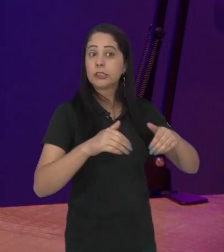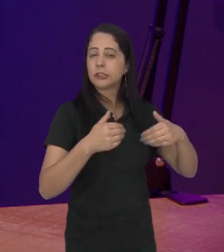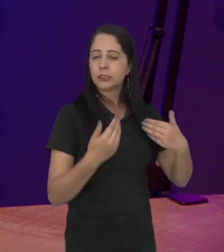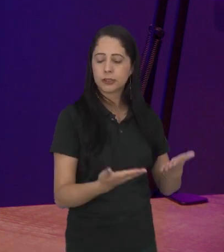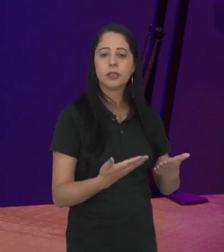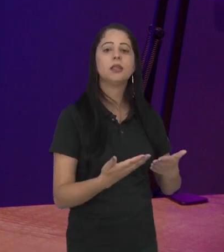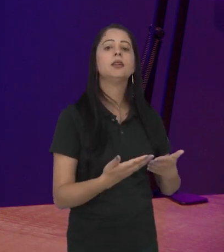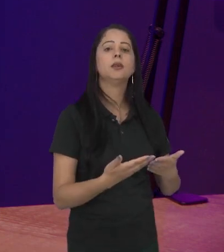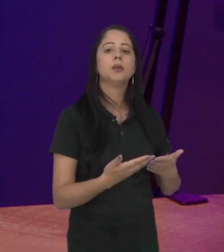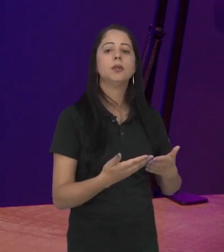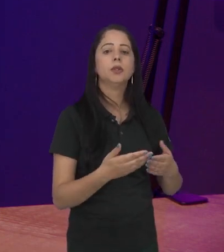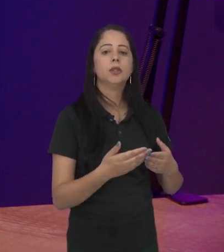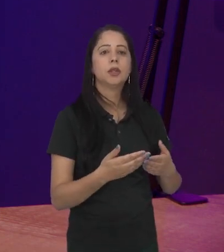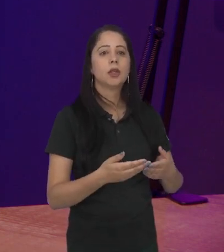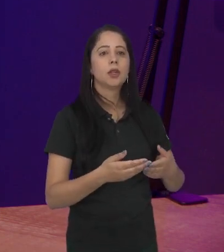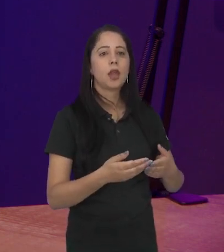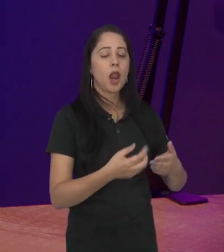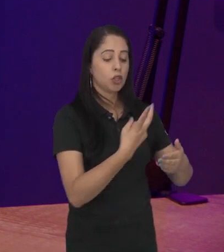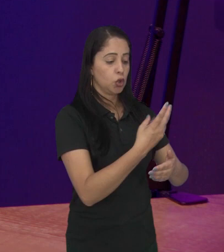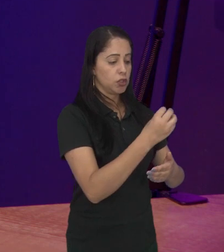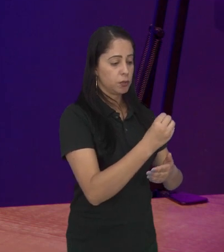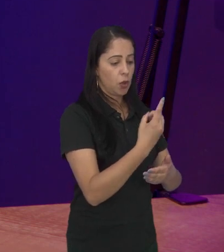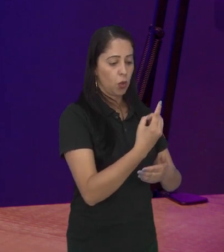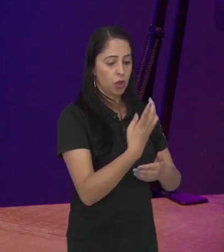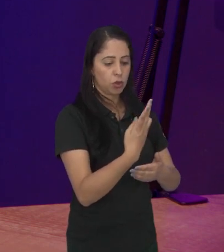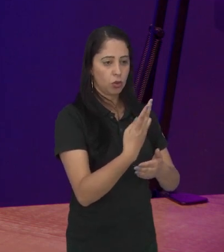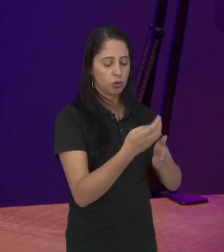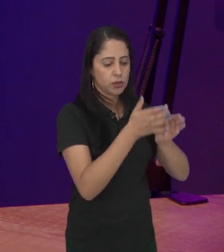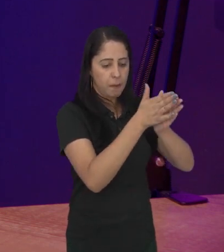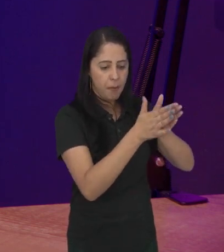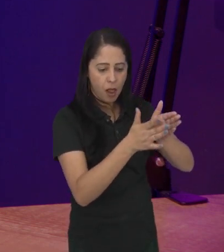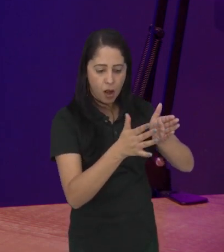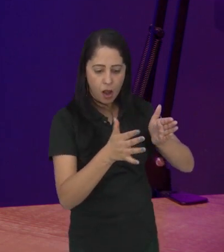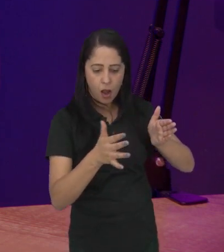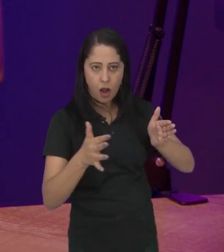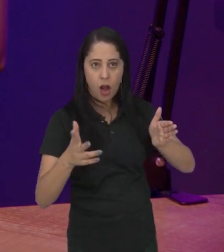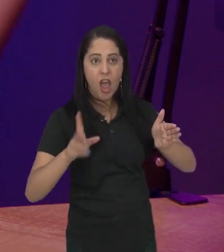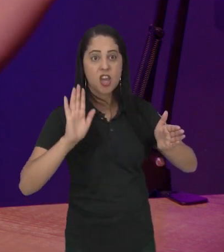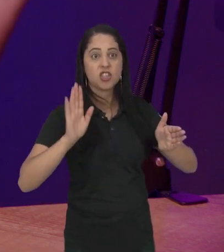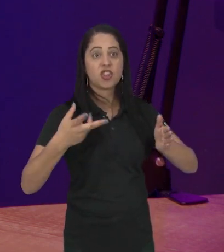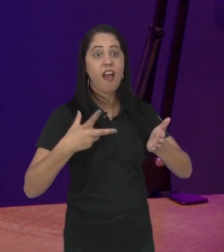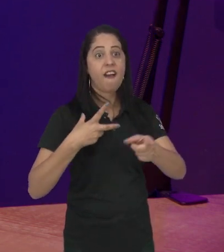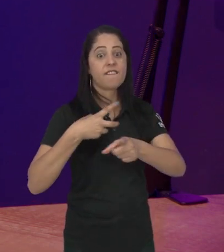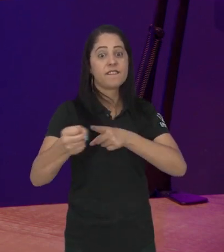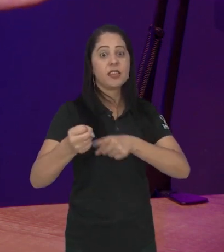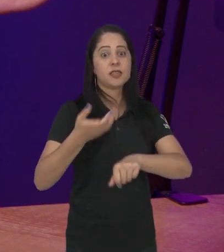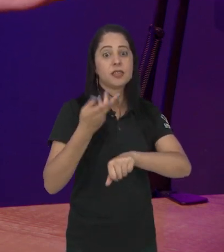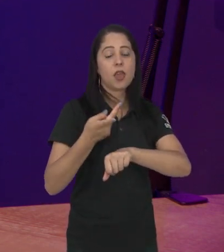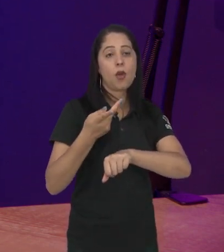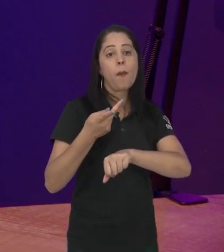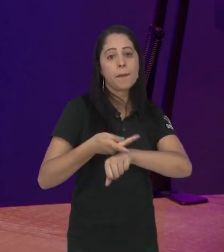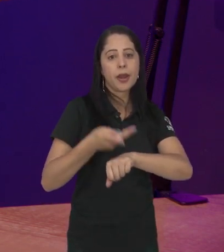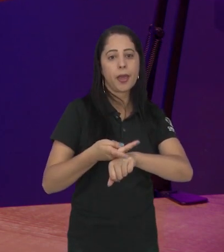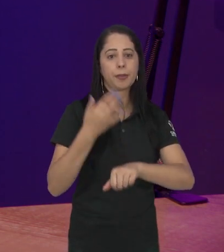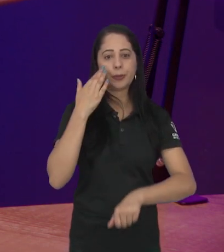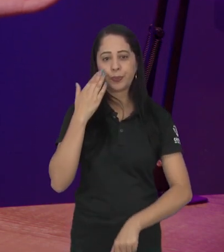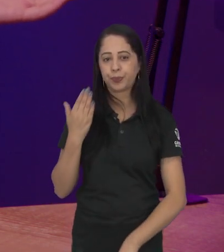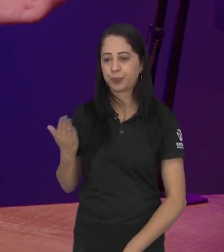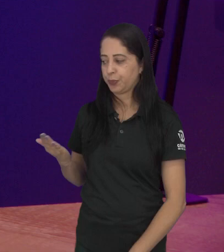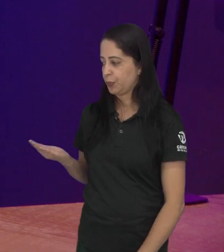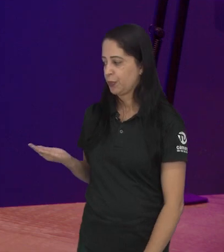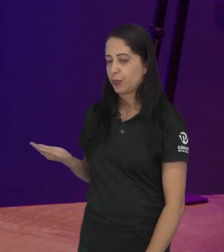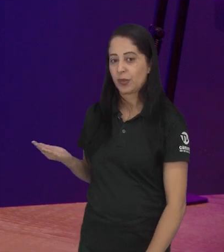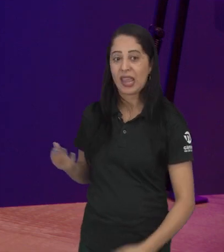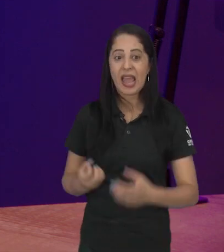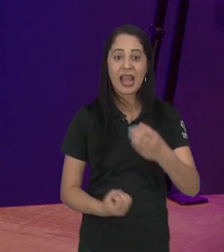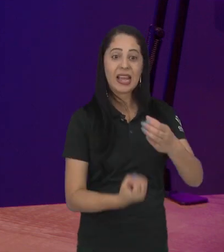mesmo. E desde então, ela já vem ganhando várias premiações. Teve Moonlight